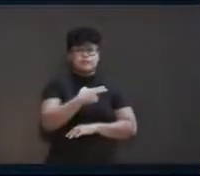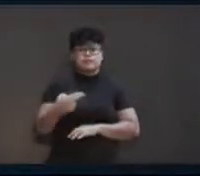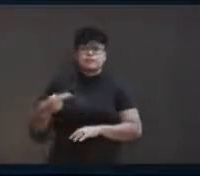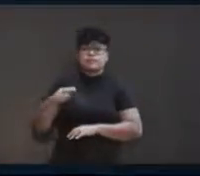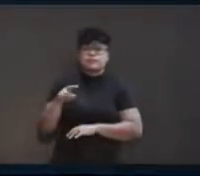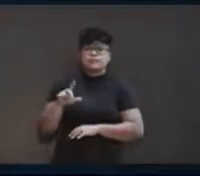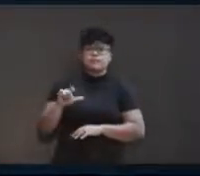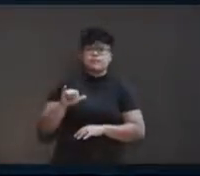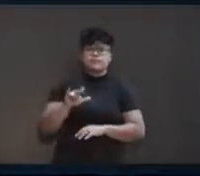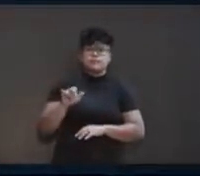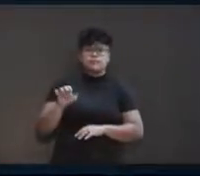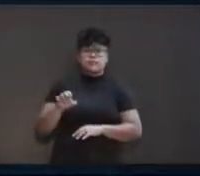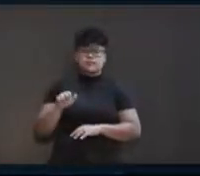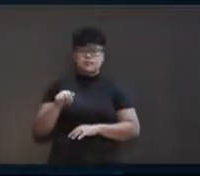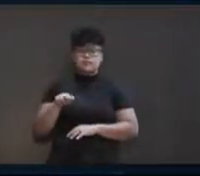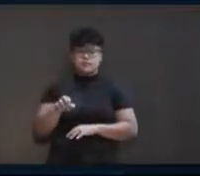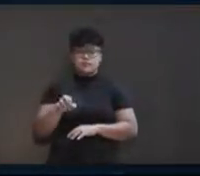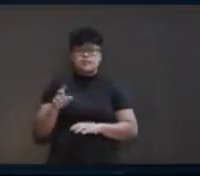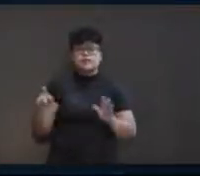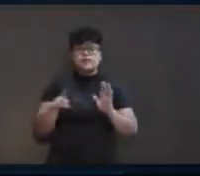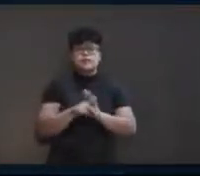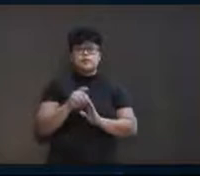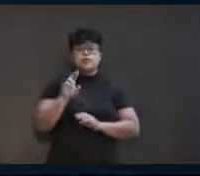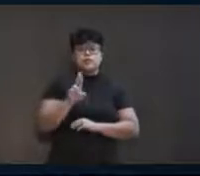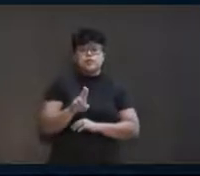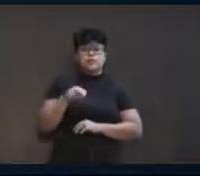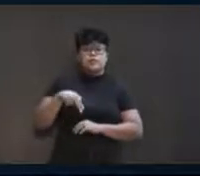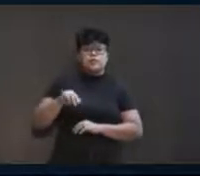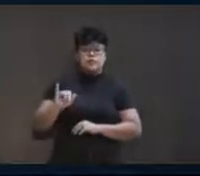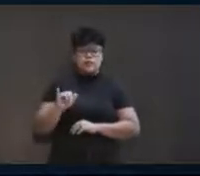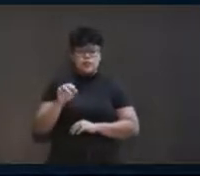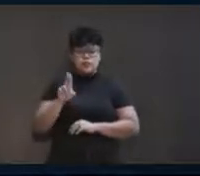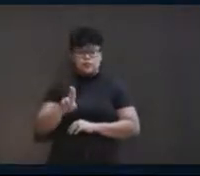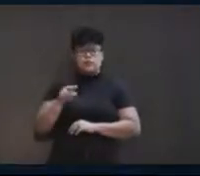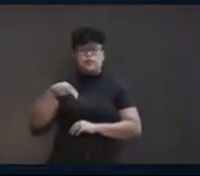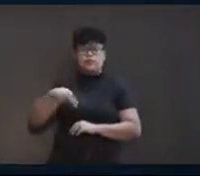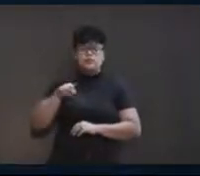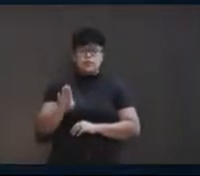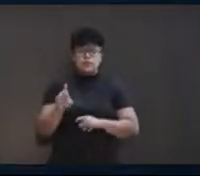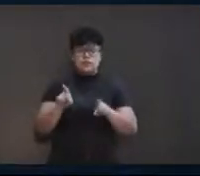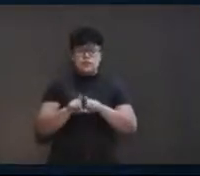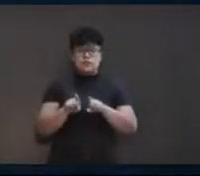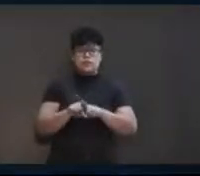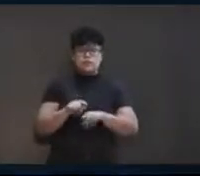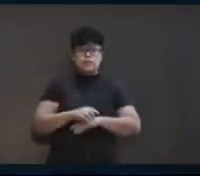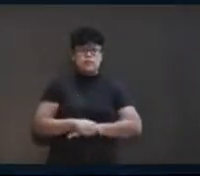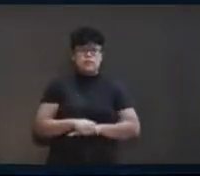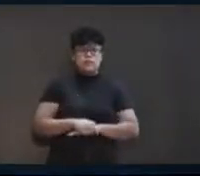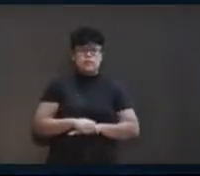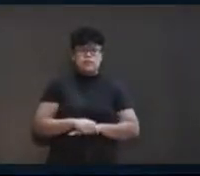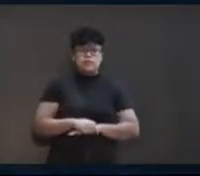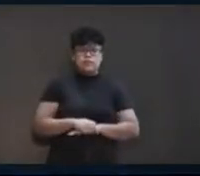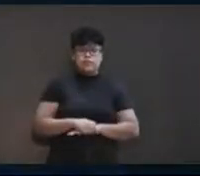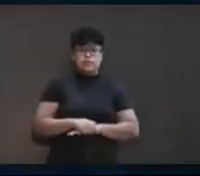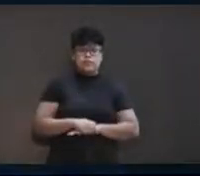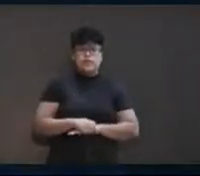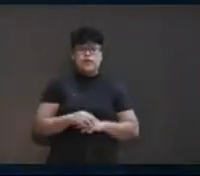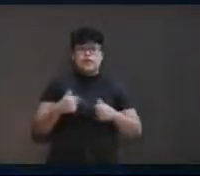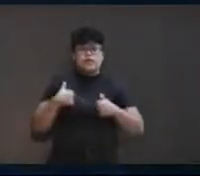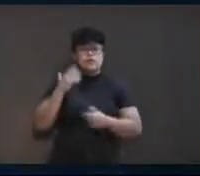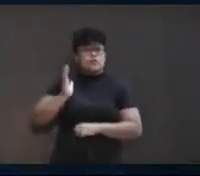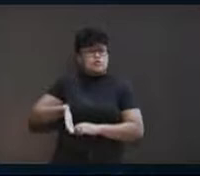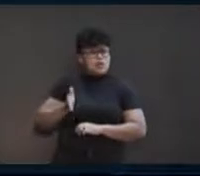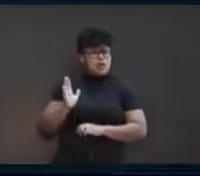Maia professora da UnB e a minha palestra adoro a Bienal já